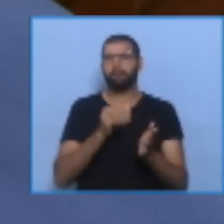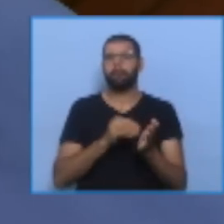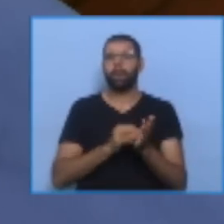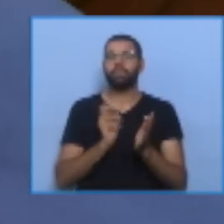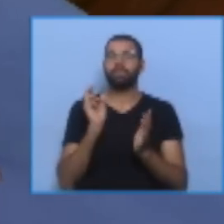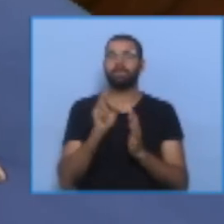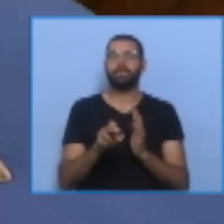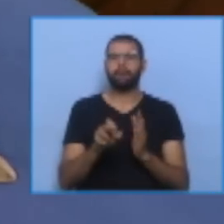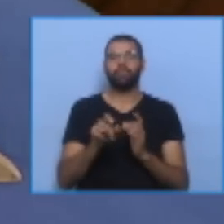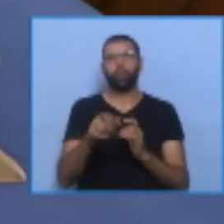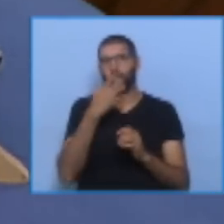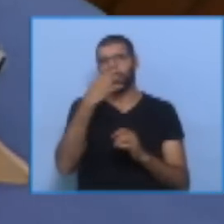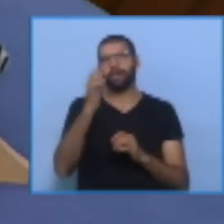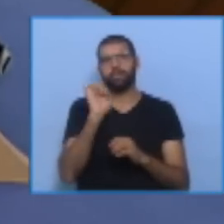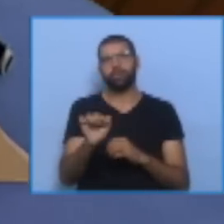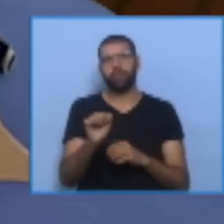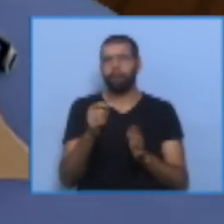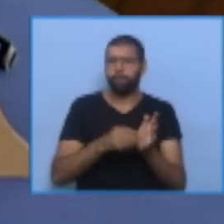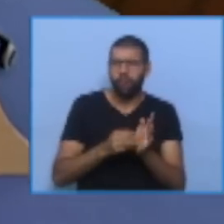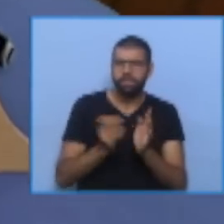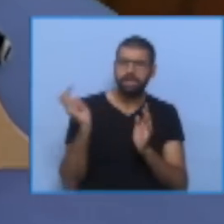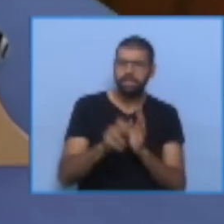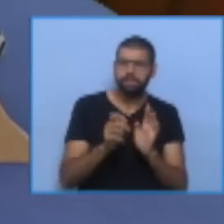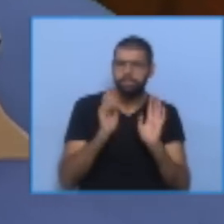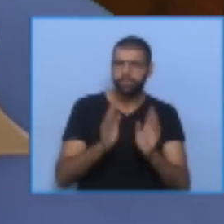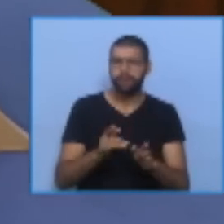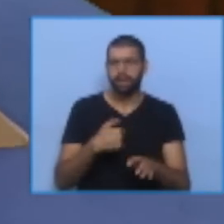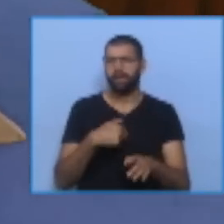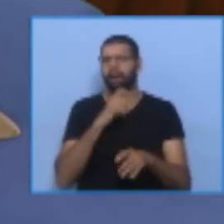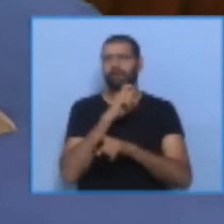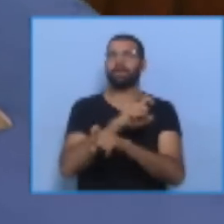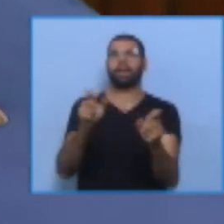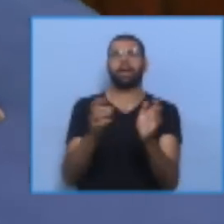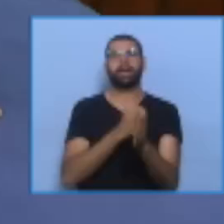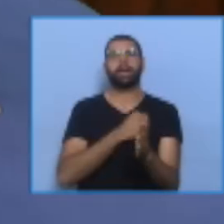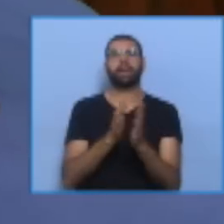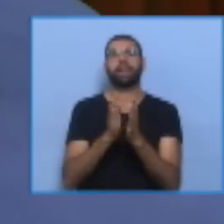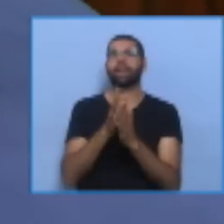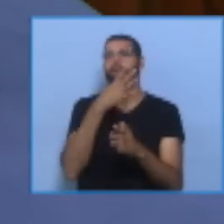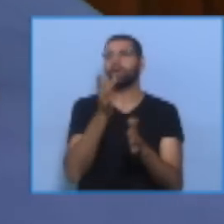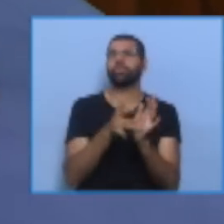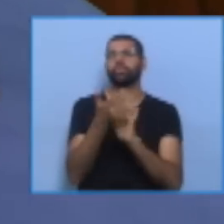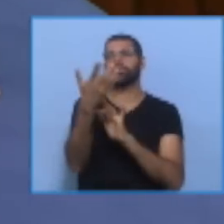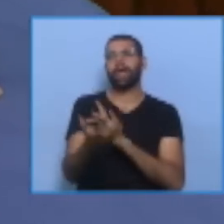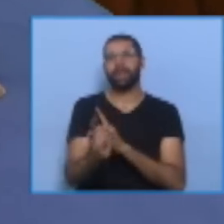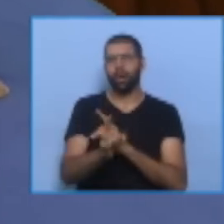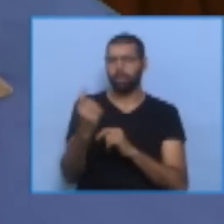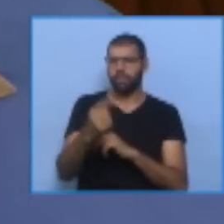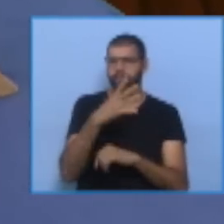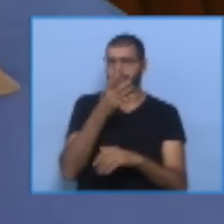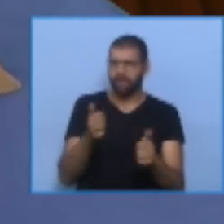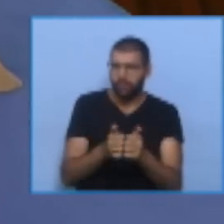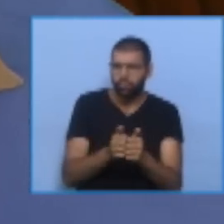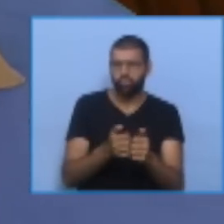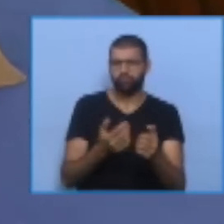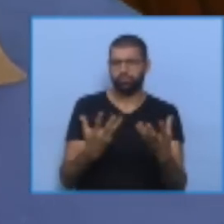Foi aquele grande grito que ele deu. É preciso ir aos pobres. Não basta anunciar a Igreja, não basta dizer que Cristo existe. É preciso dizer que Ele está connosco, que Ele está